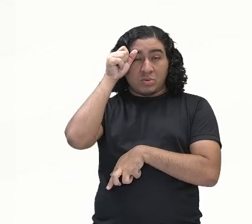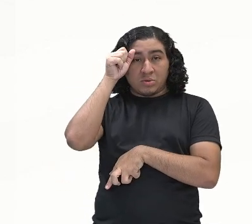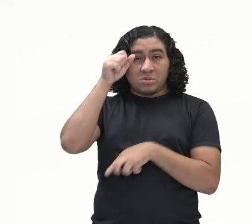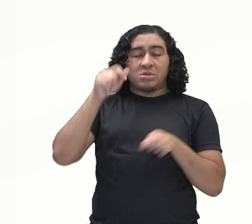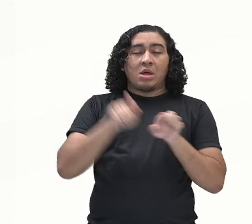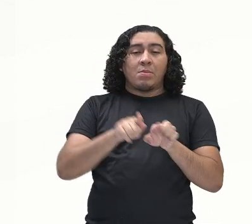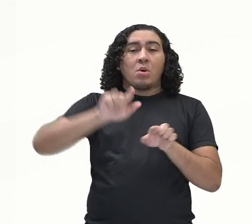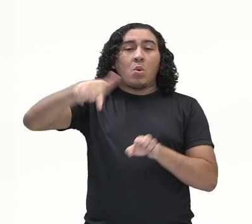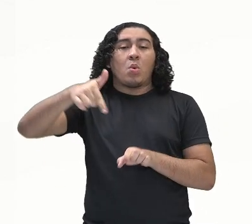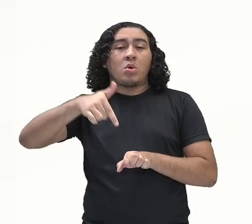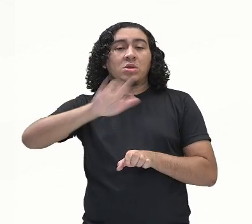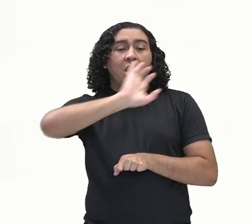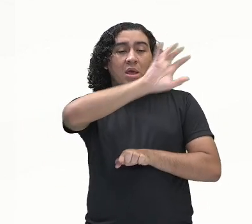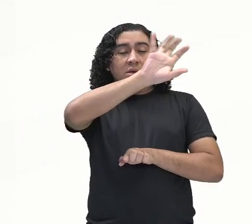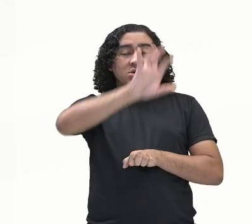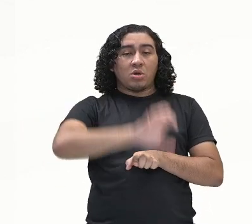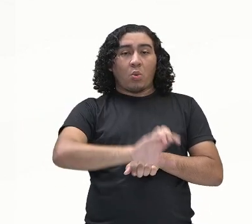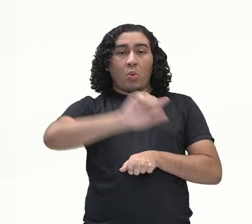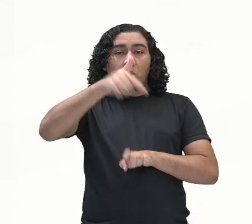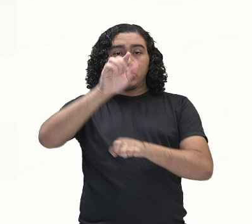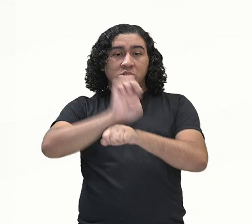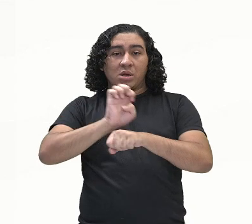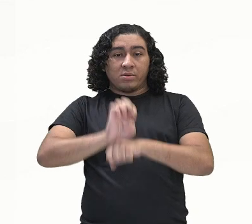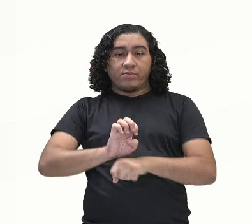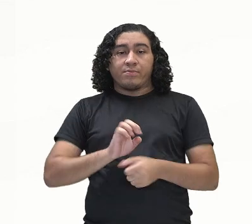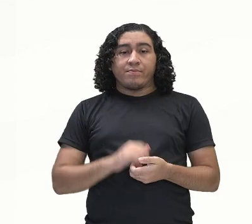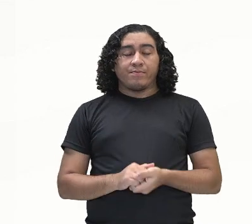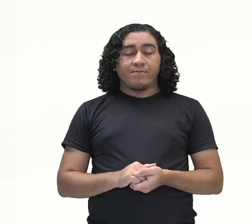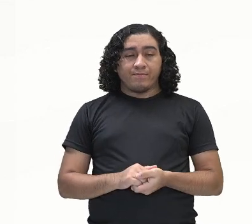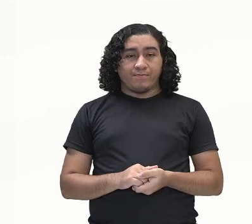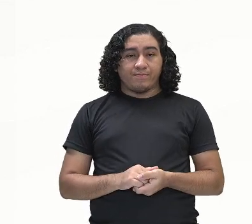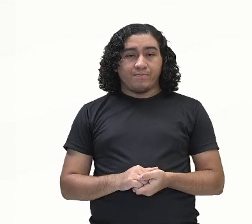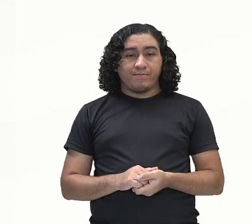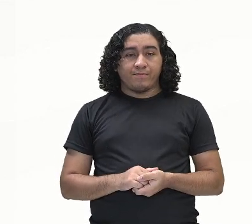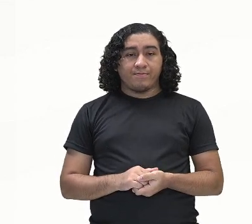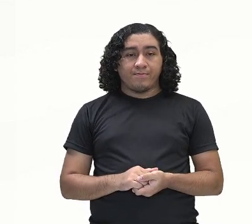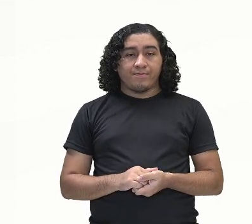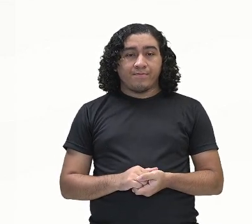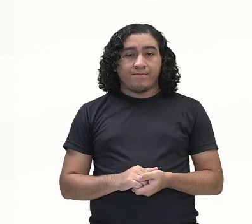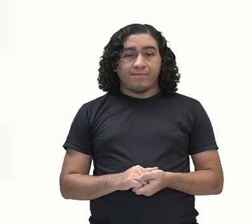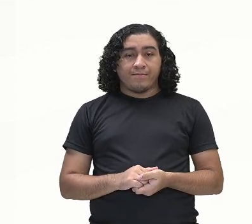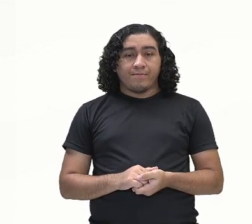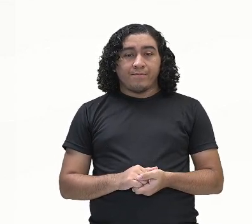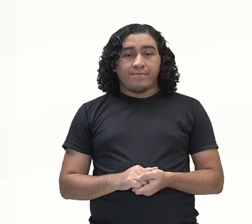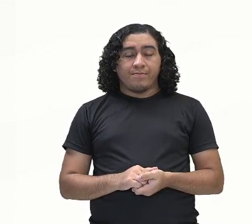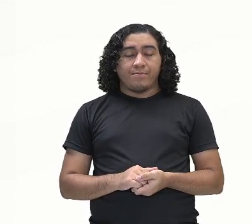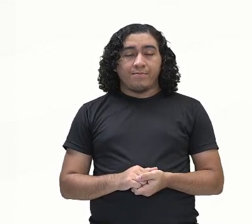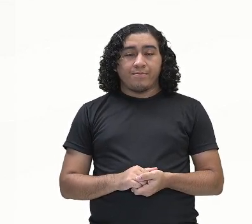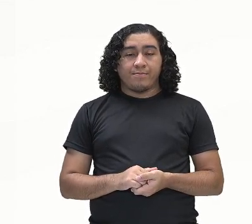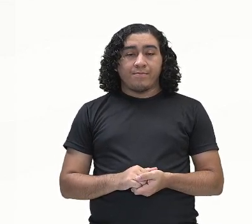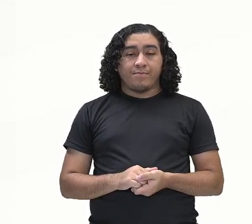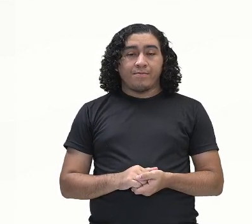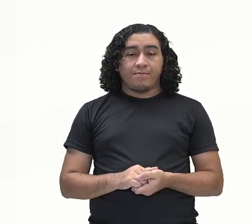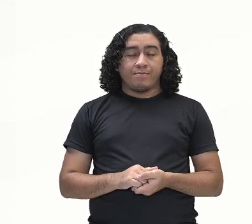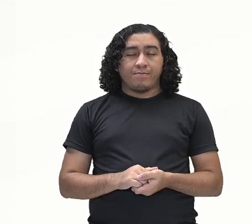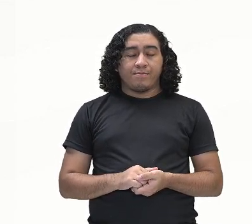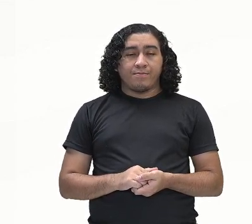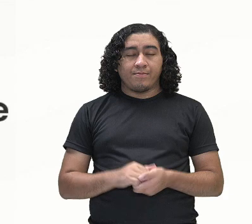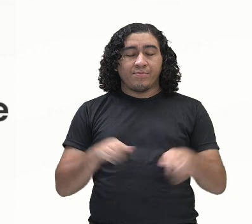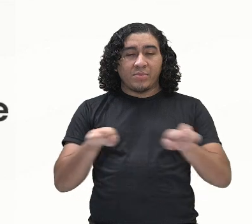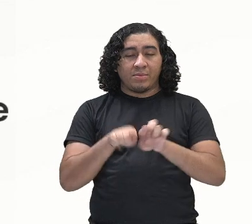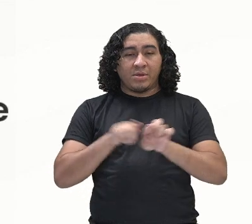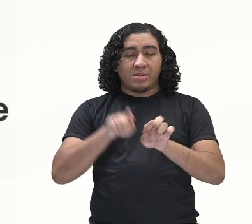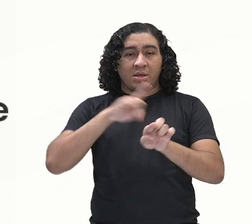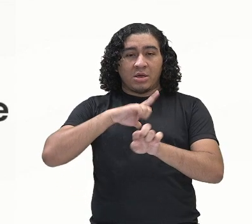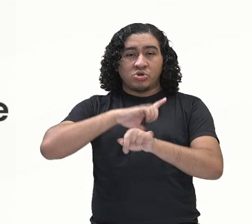de outras regiões, outros estados aqui, que compõem a Amazônia. E aí nós temos o estado e a urbanização, e